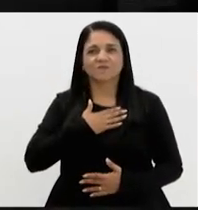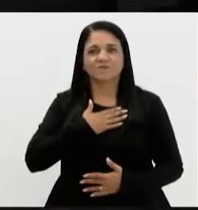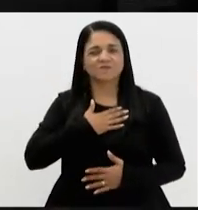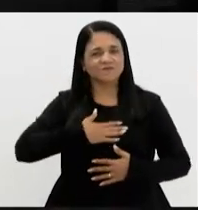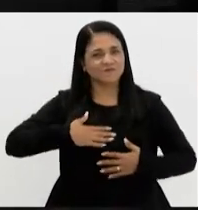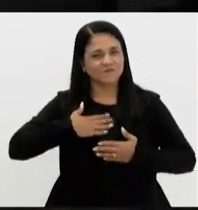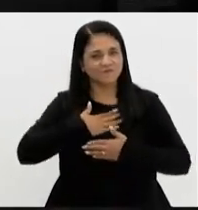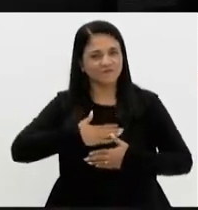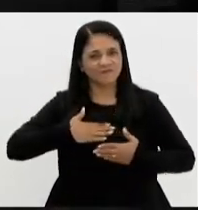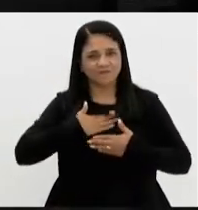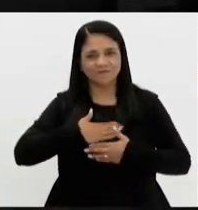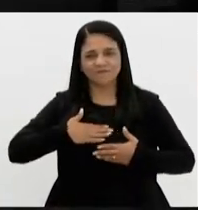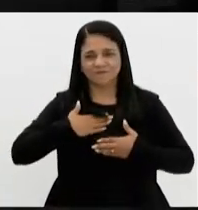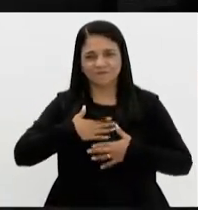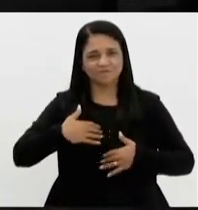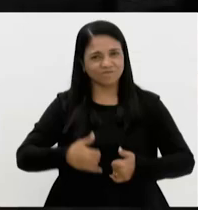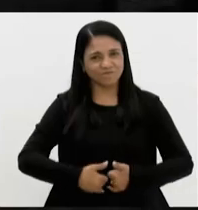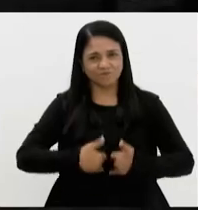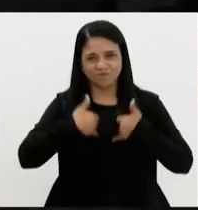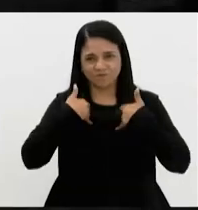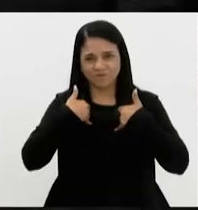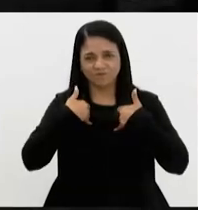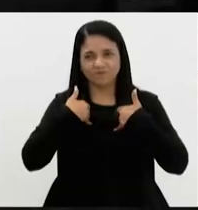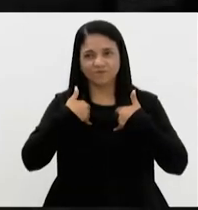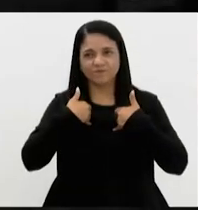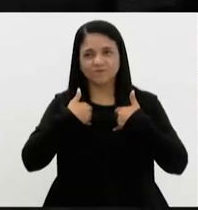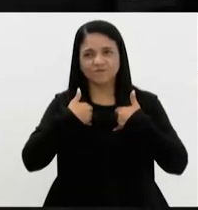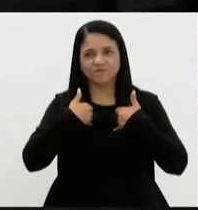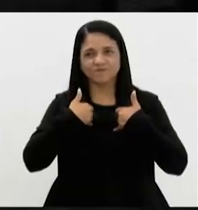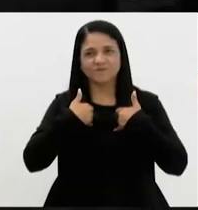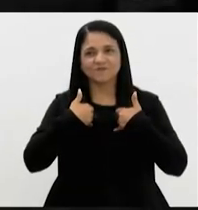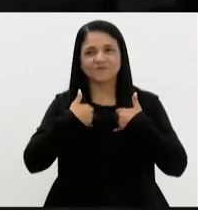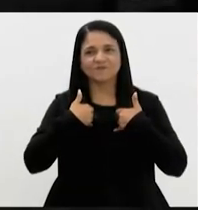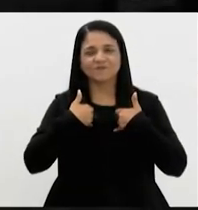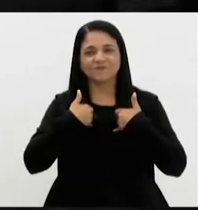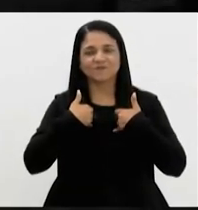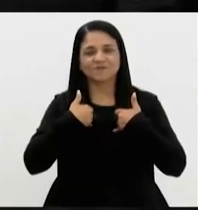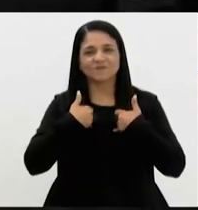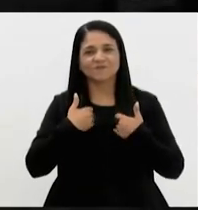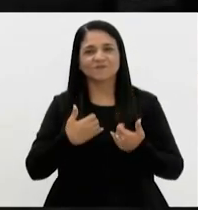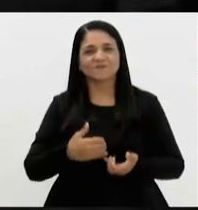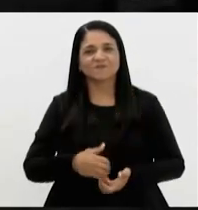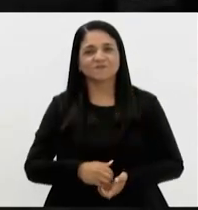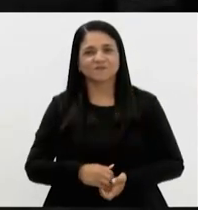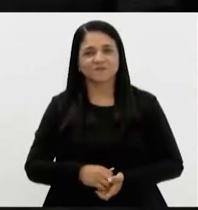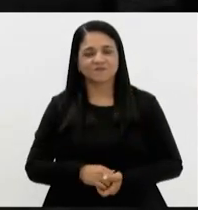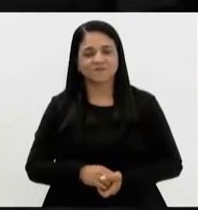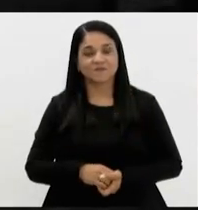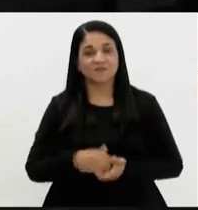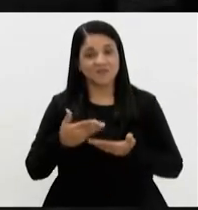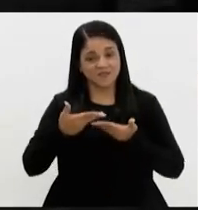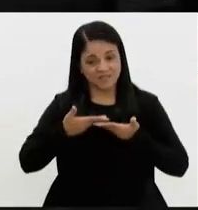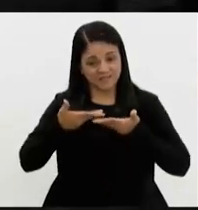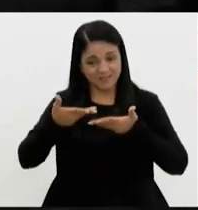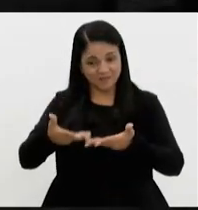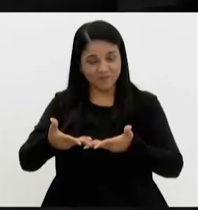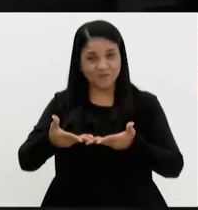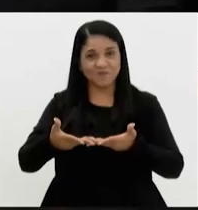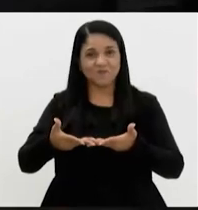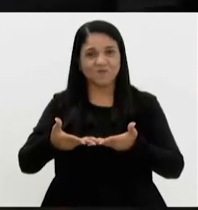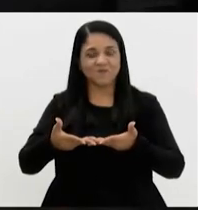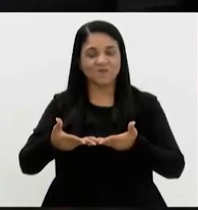satisfação e Honra meu amigo Mafra tudo bem eh que recebi o convite